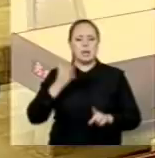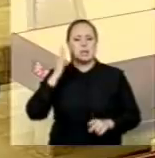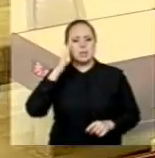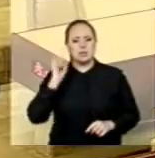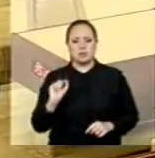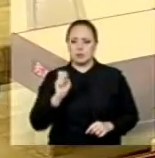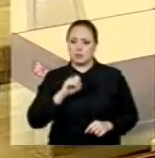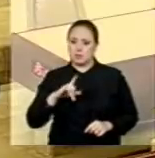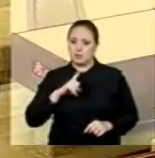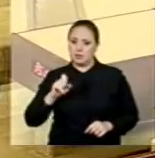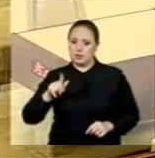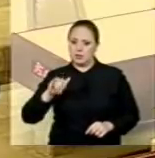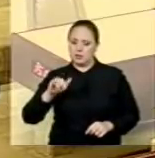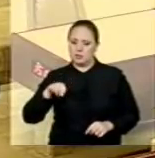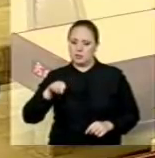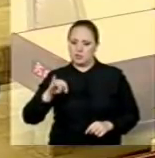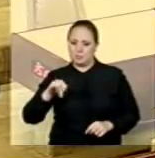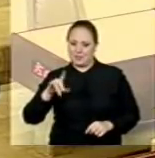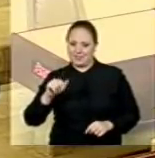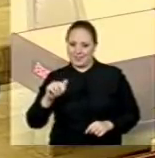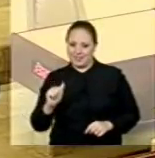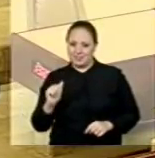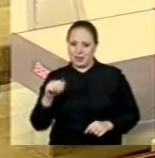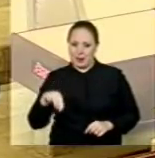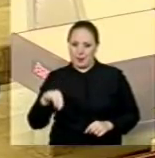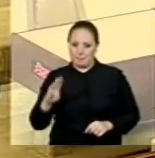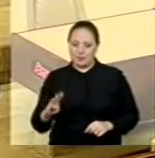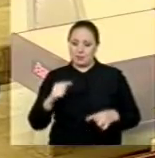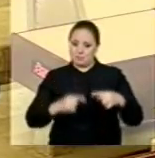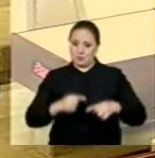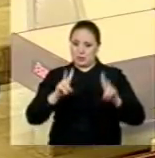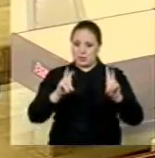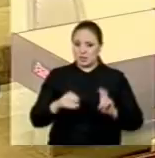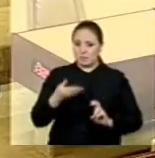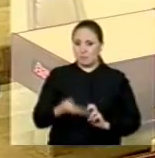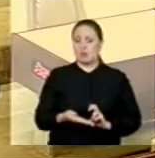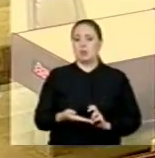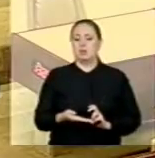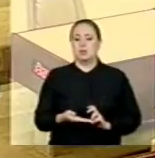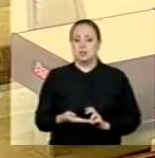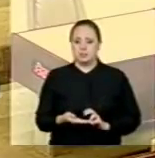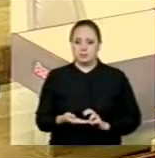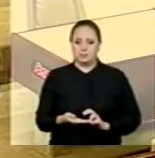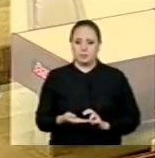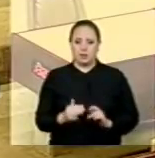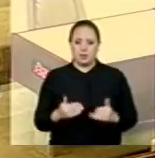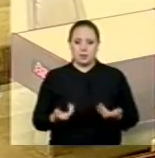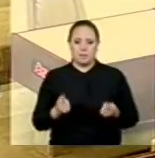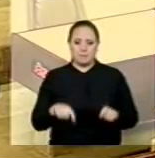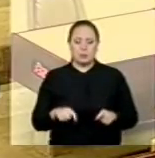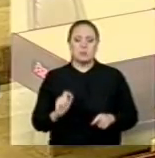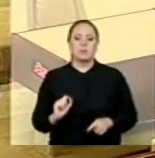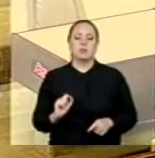se foi dada legitimidade para a AMB nesse caso, para discutir a matéria dessa forma, em controle, é possível